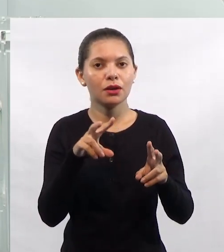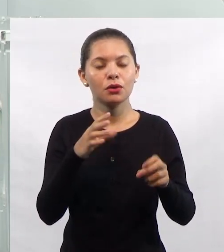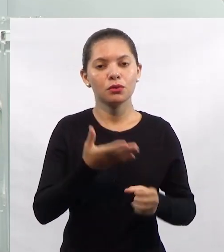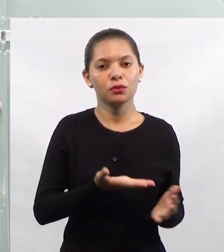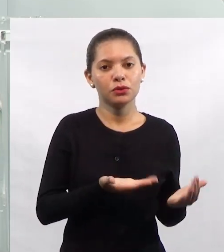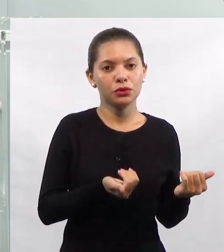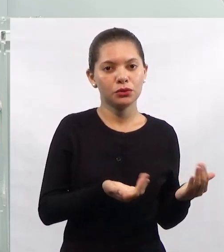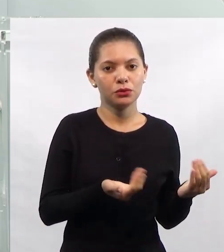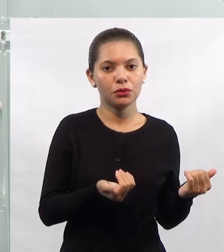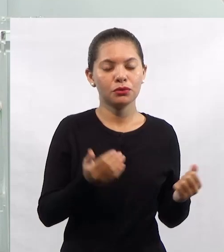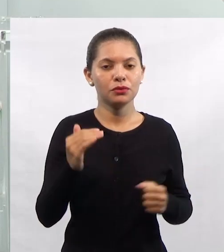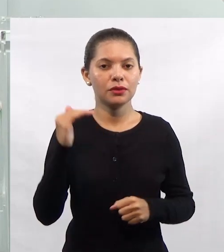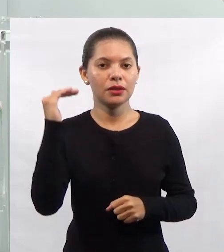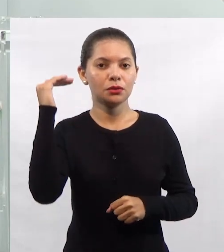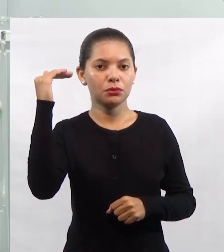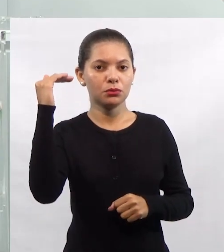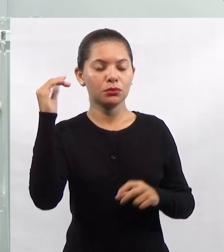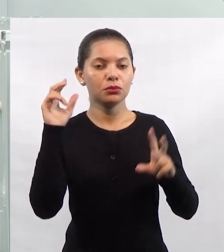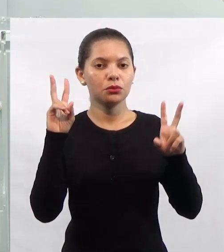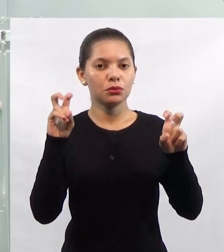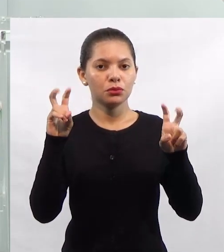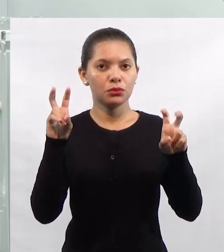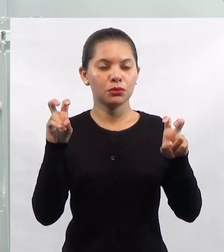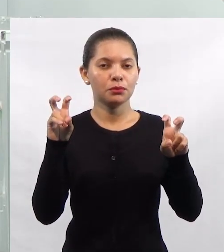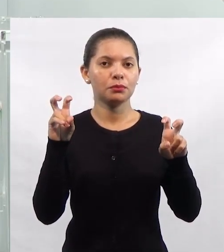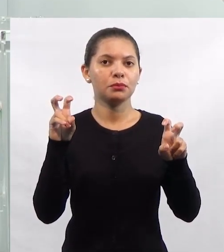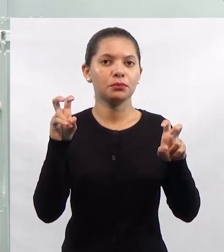e sobre a educação de jovens e adultos, sobre